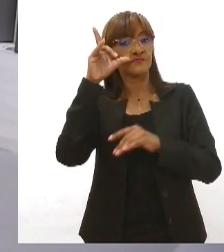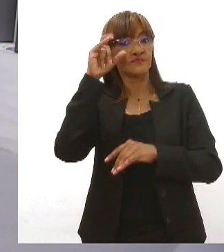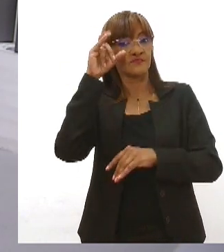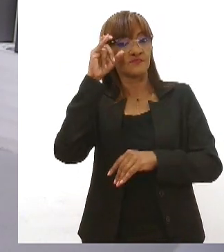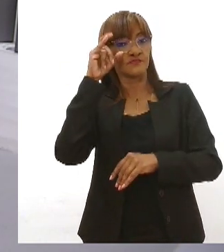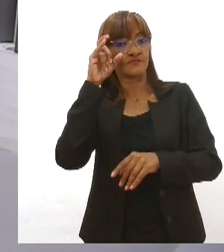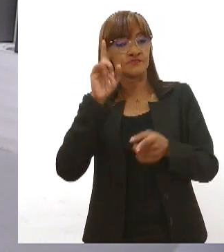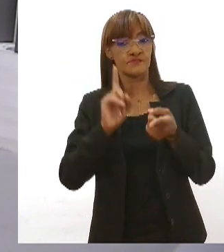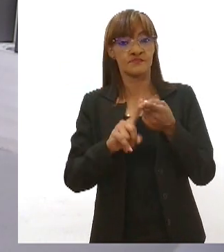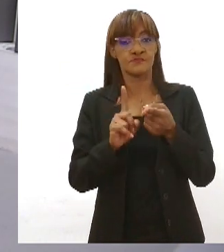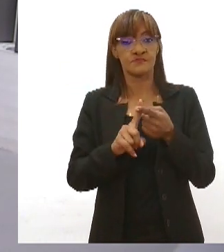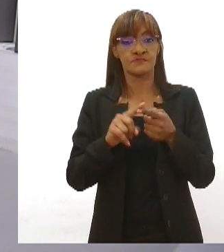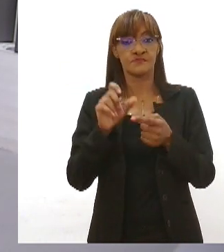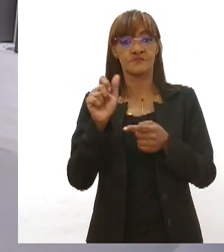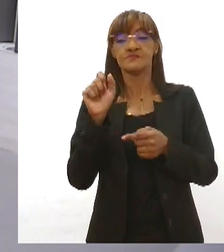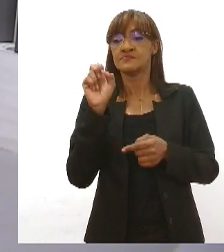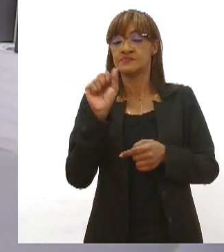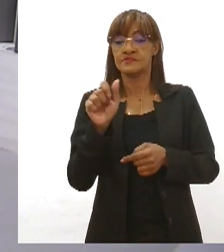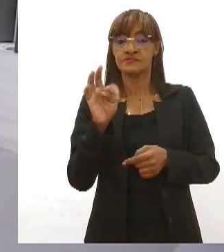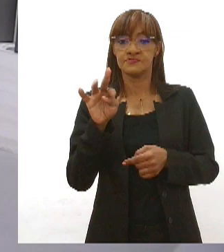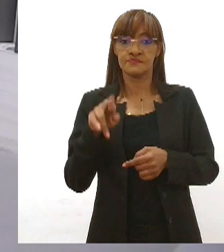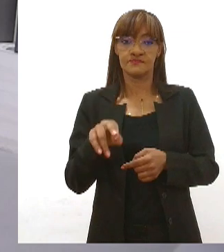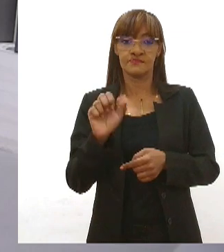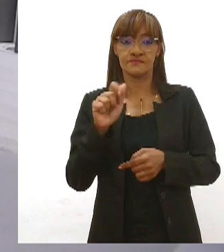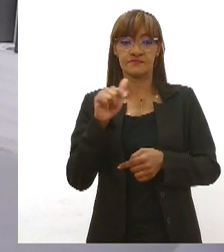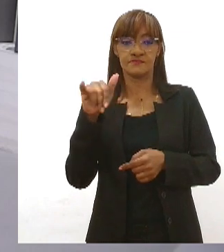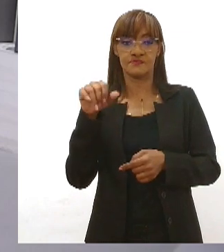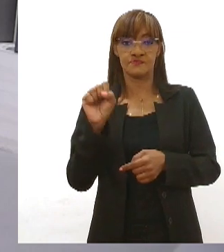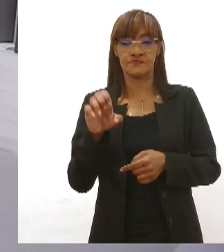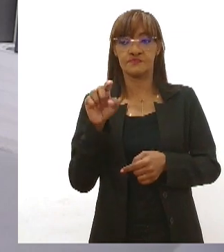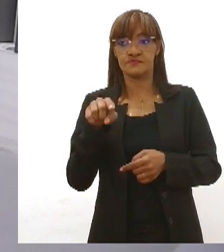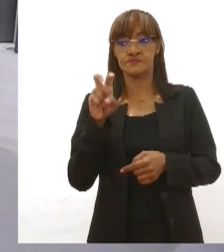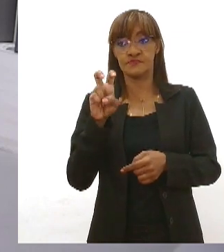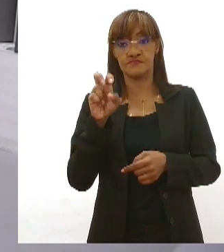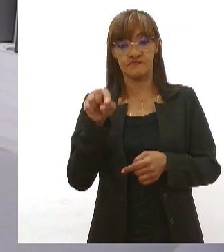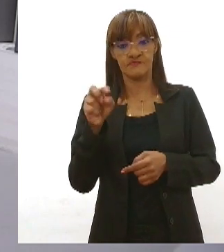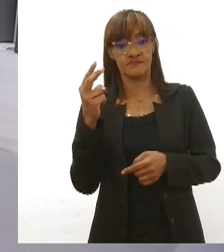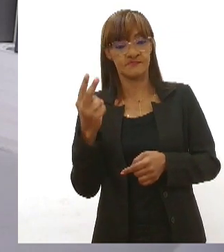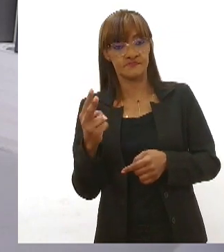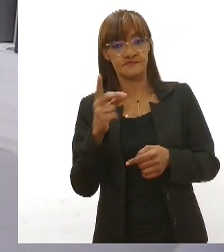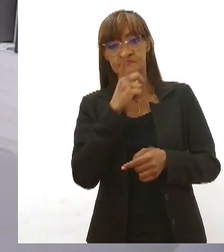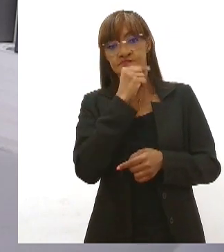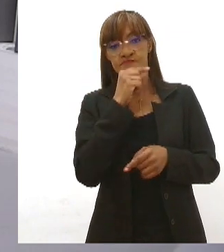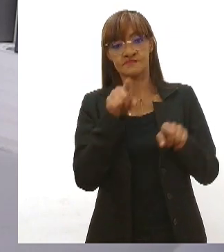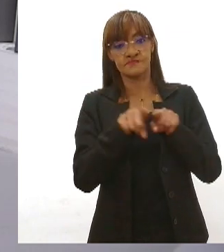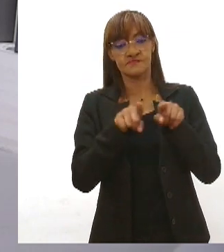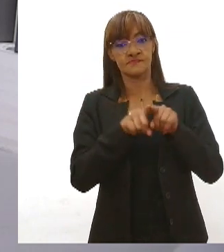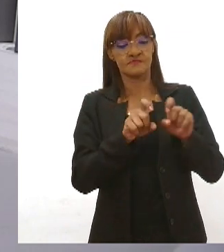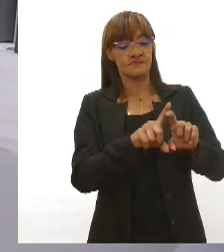do @TVAlese5.2, no Twitter, @TVAlese, e no QR Code aqui na tela.